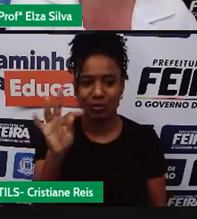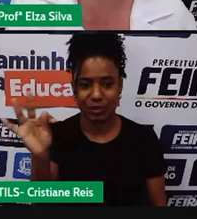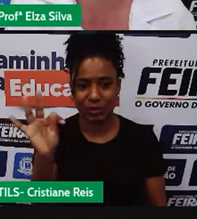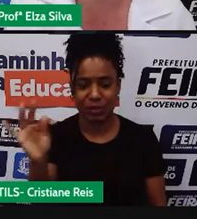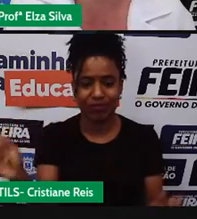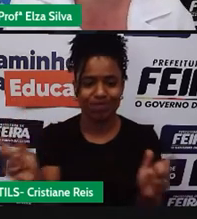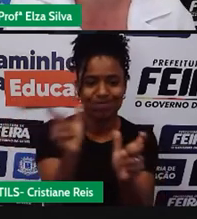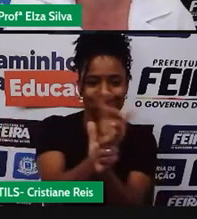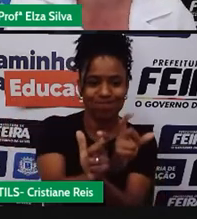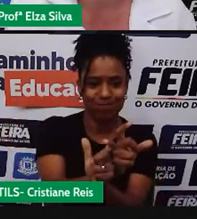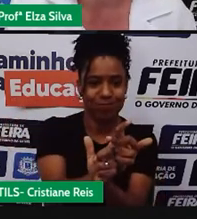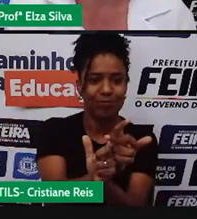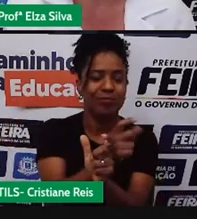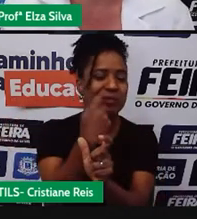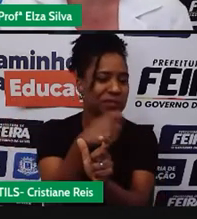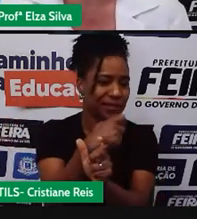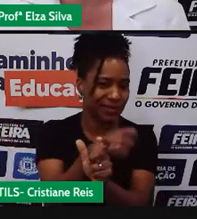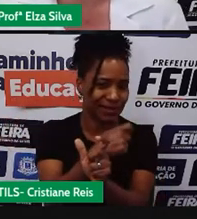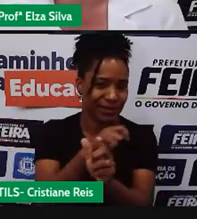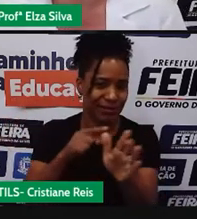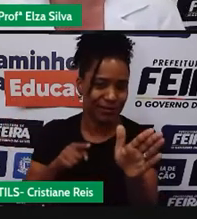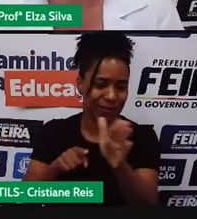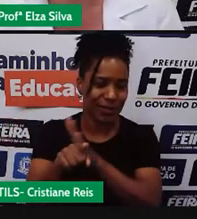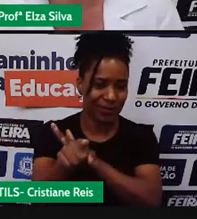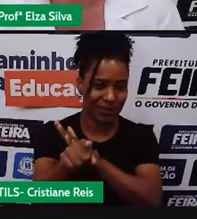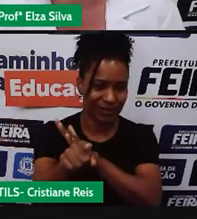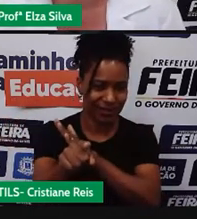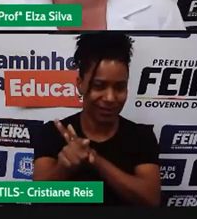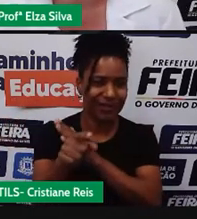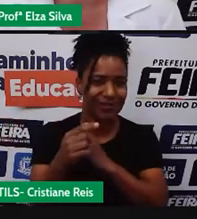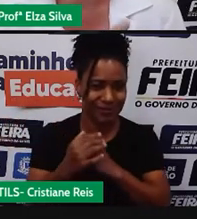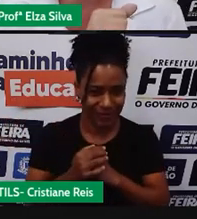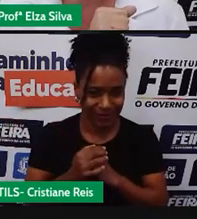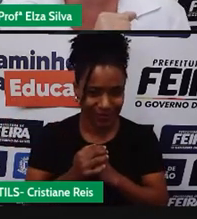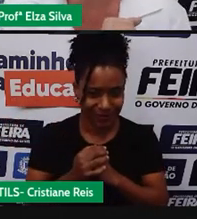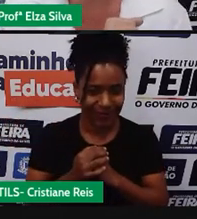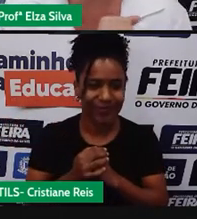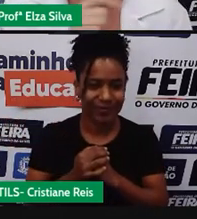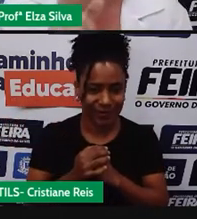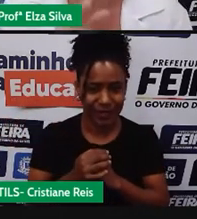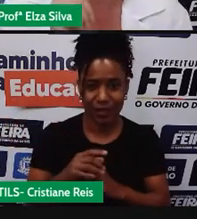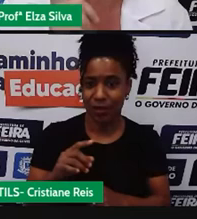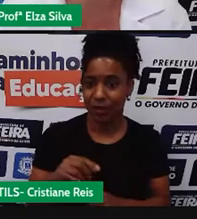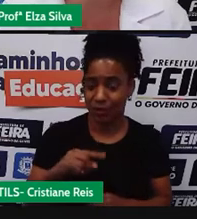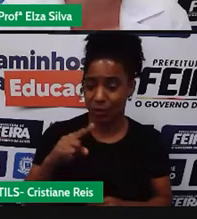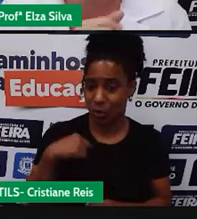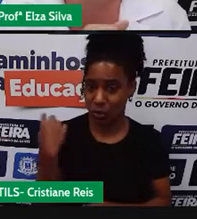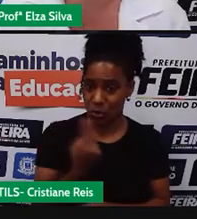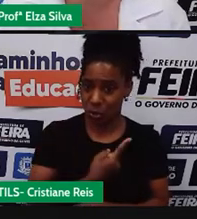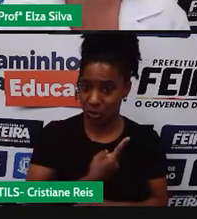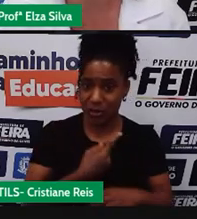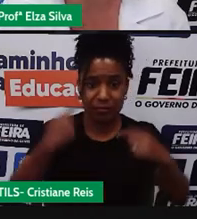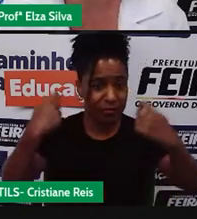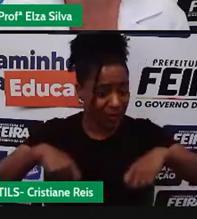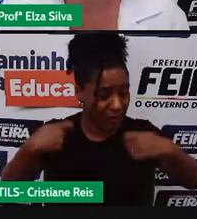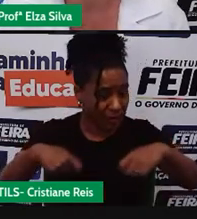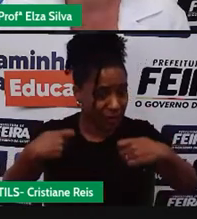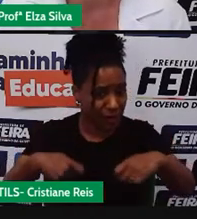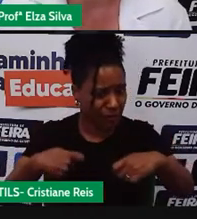início da oração. Must we follow the rules? Nós podemos, ou melhor, devemos seguir as